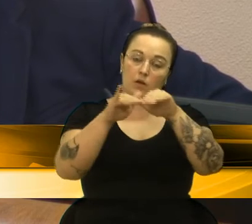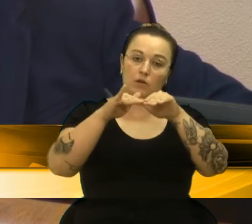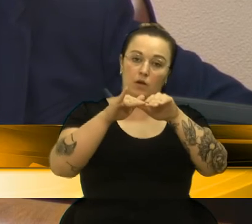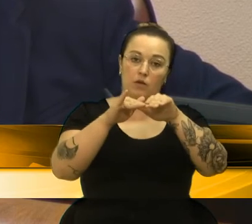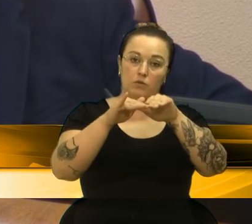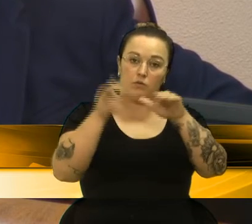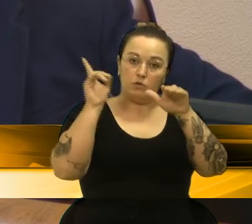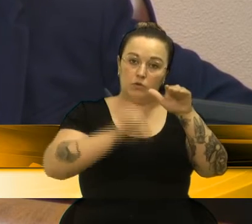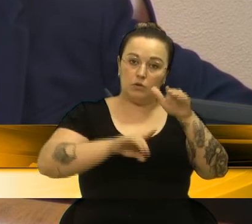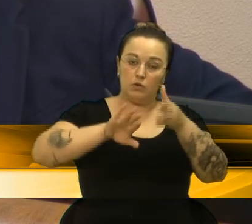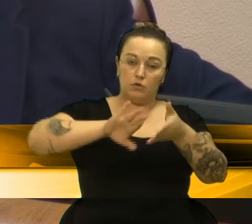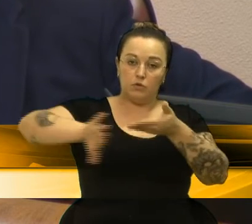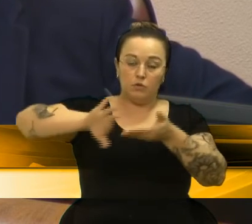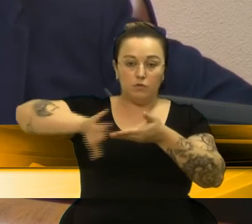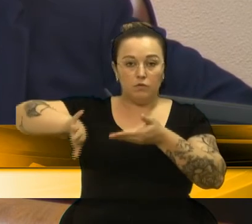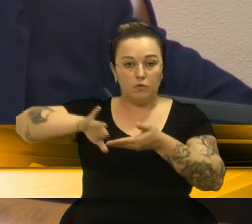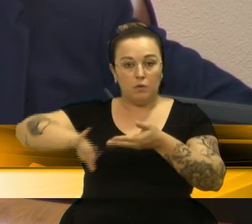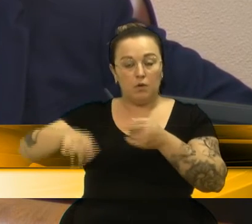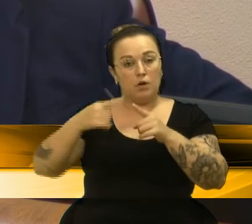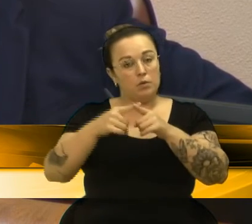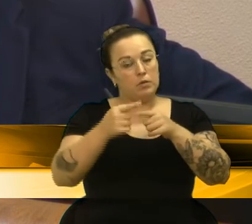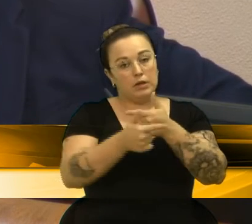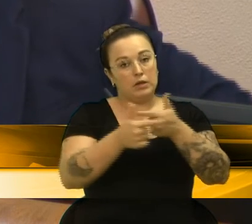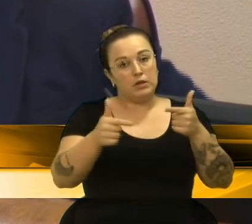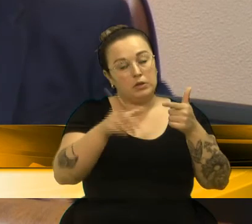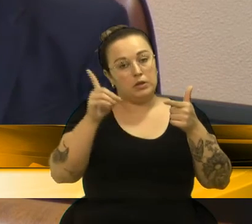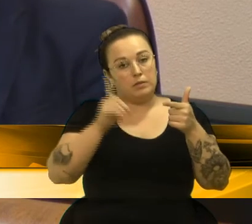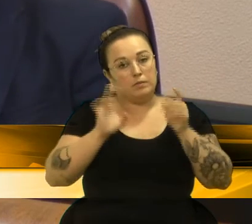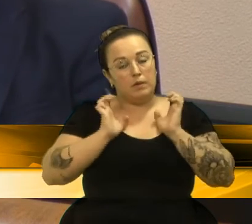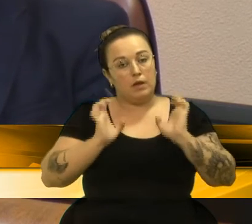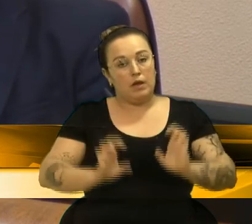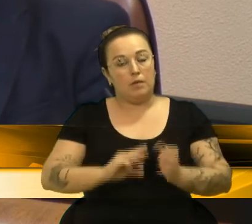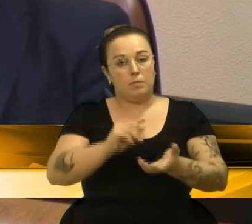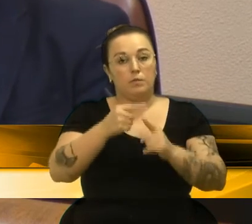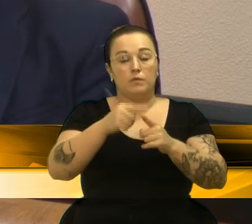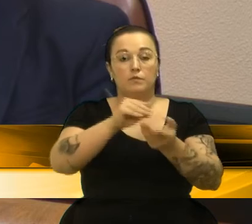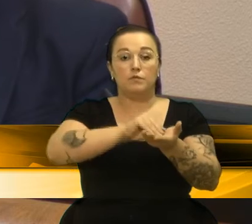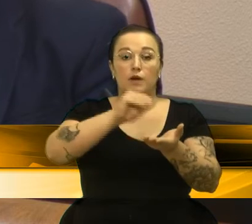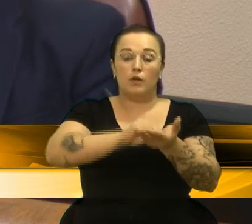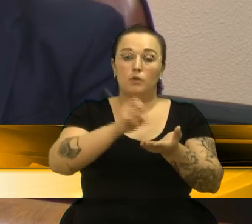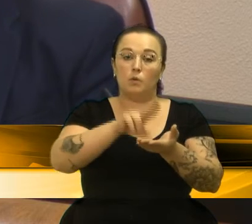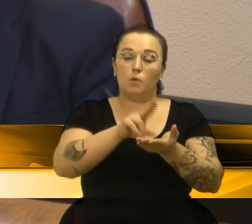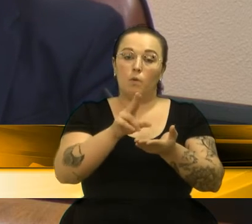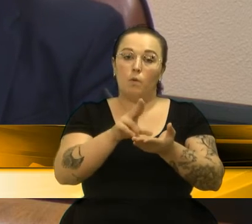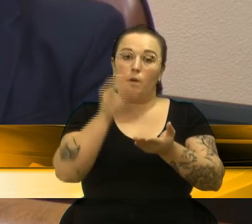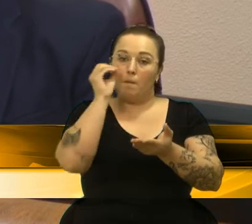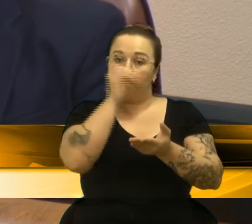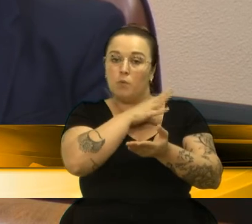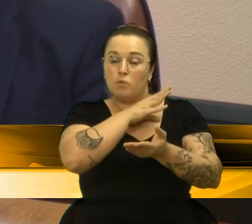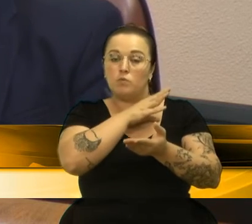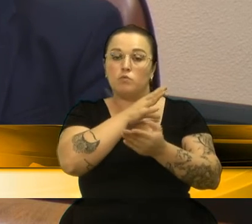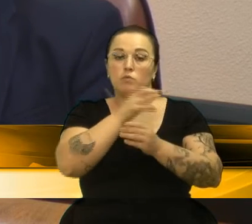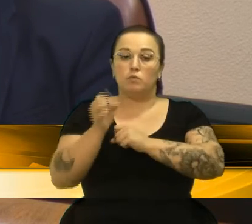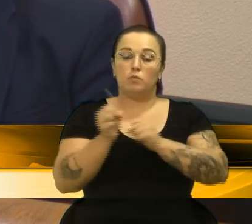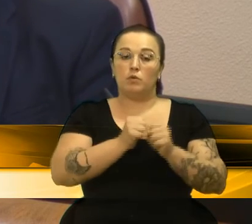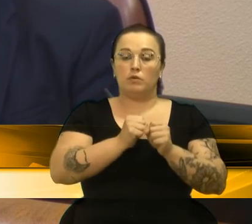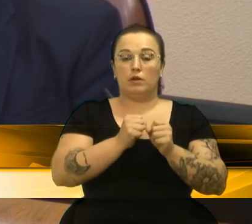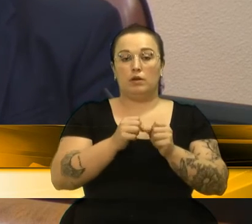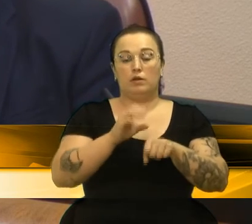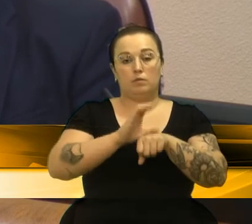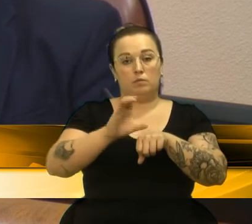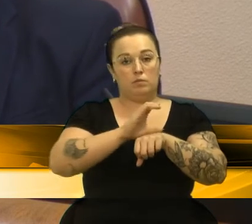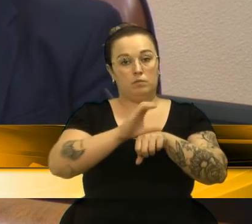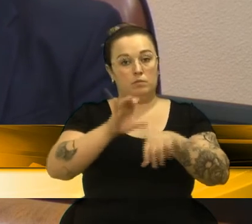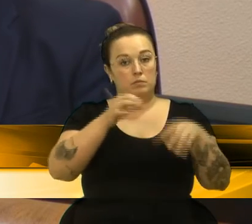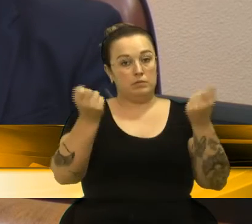retaliação da edilidade na apreciação da falta ou abuso do poder na qualificação jurídica do fato. No breve